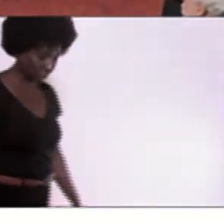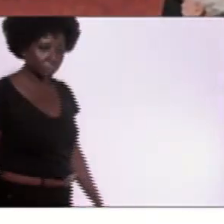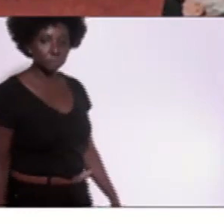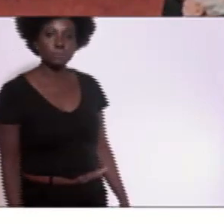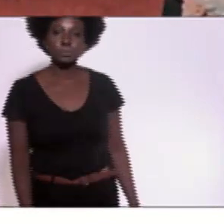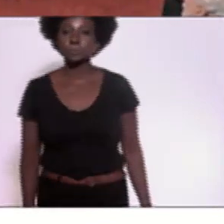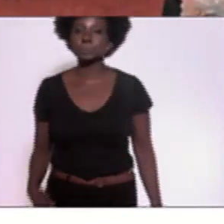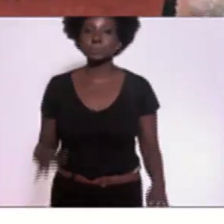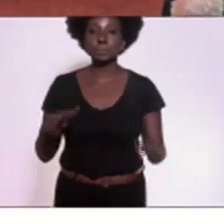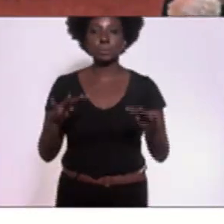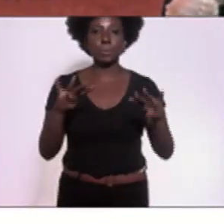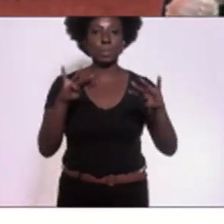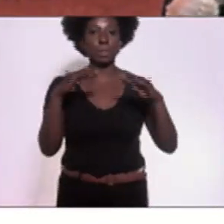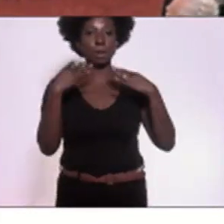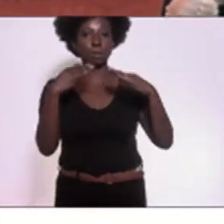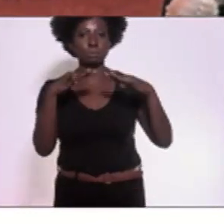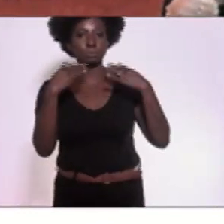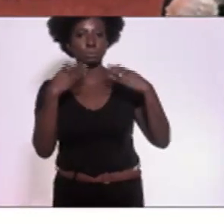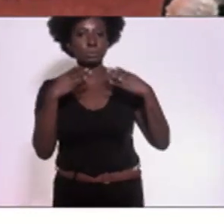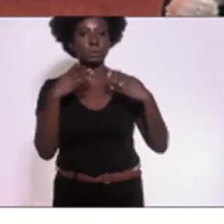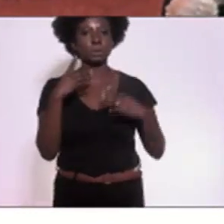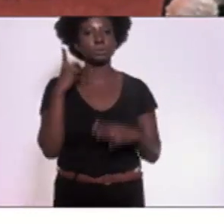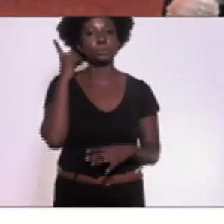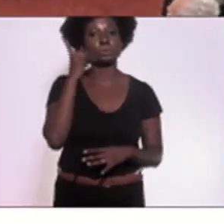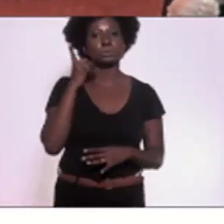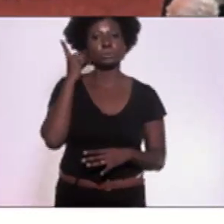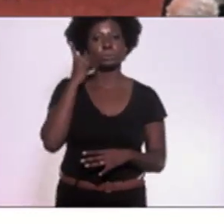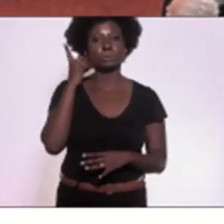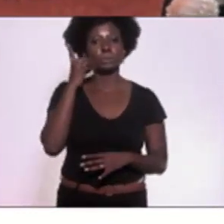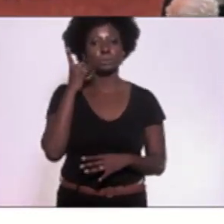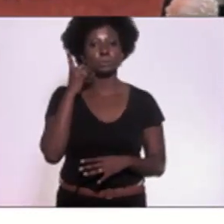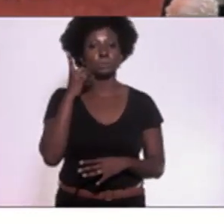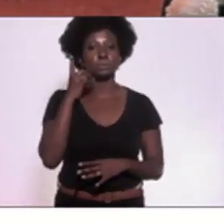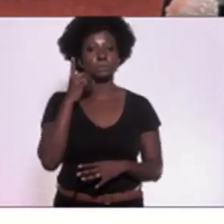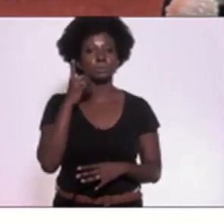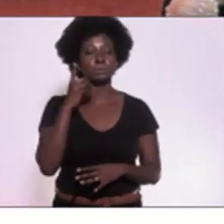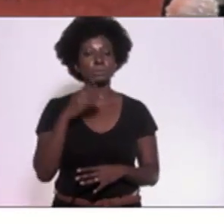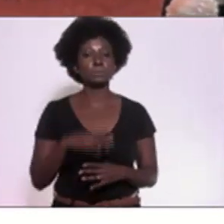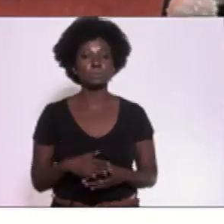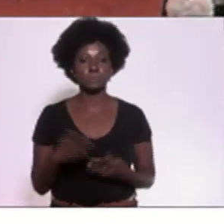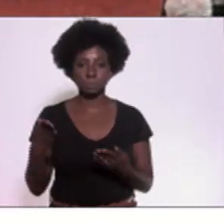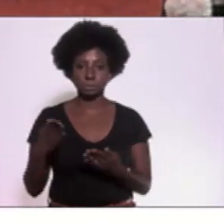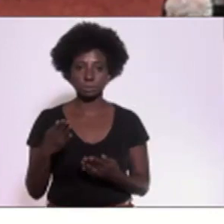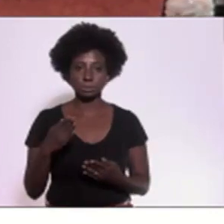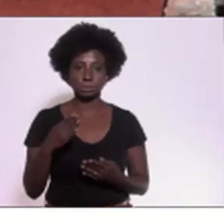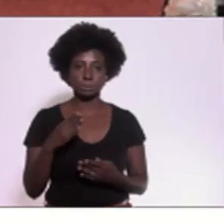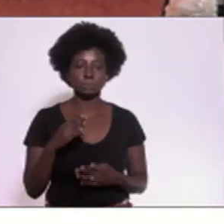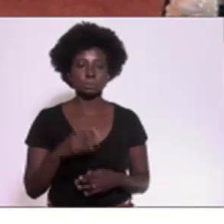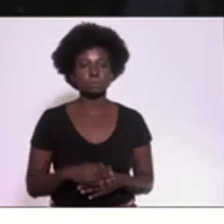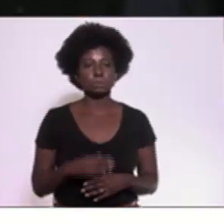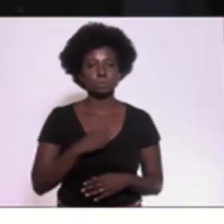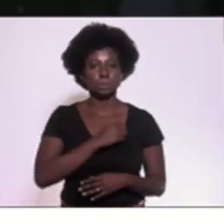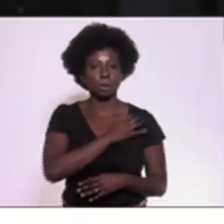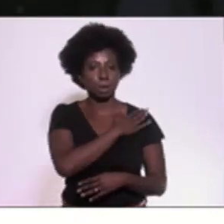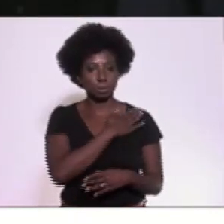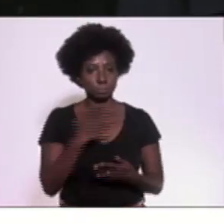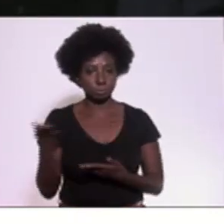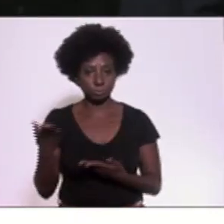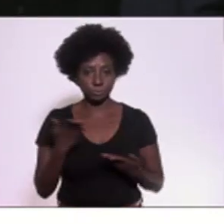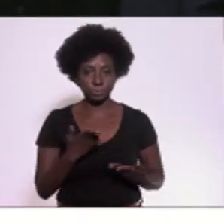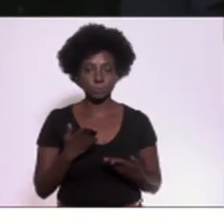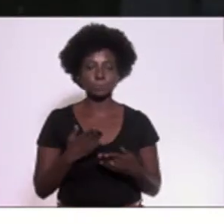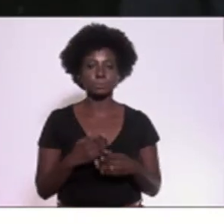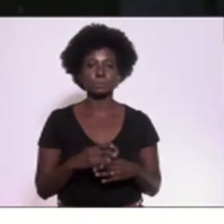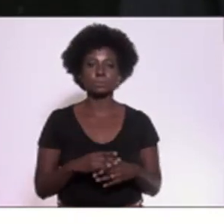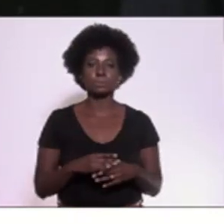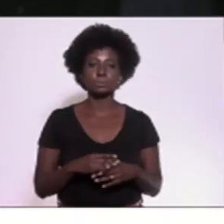Chamar a atenção dos deputados, coronel, por favor. Obrigado. É favorável, presidente. Pela Comissão de Economia e Indústria e Comércio, deputado